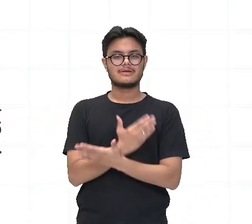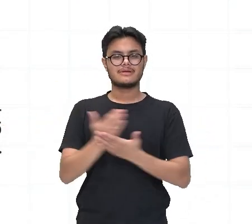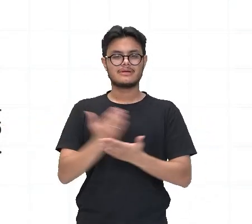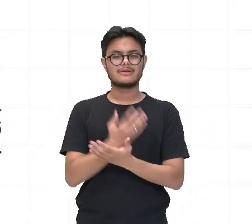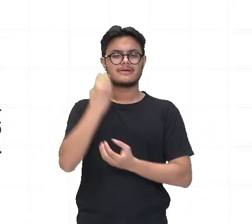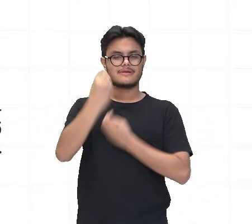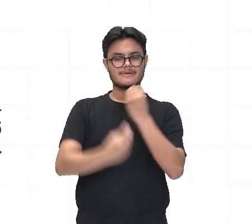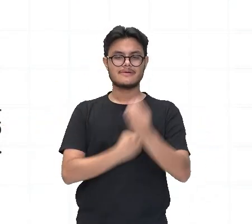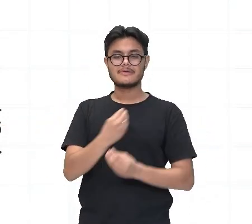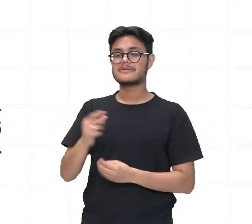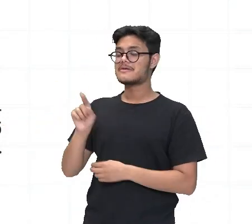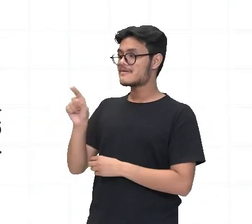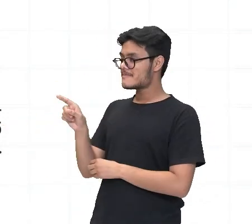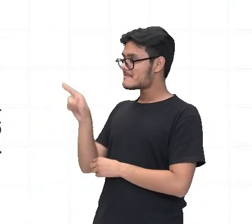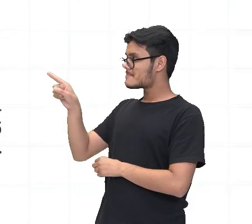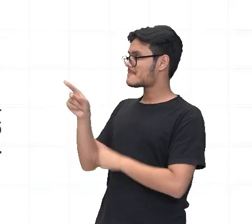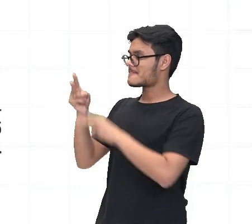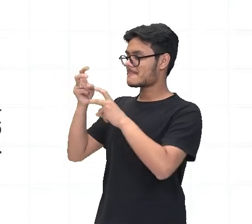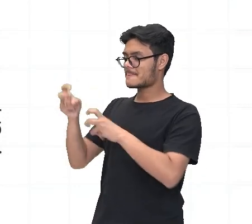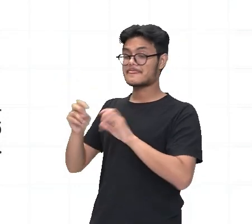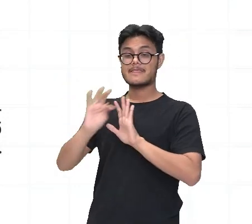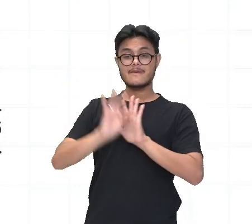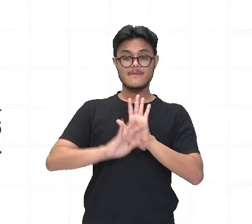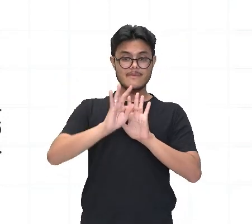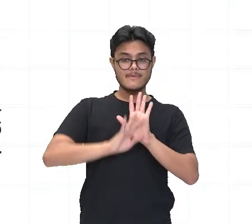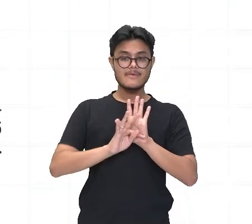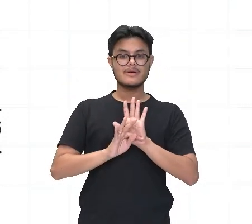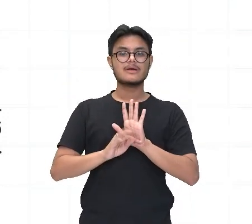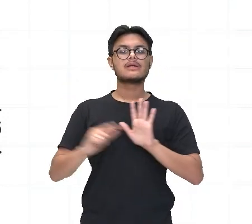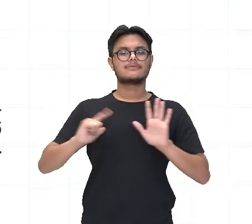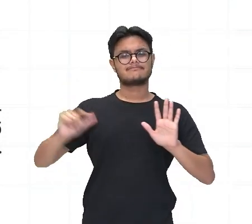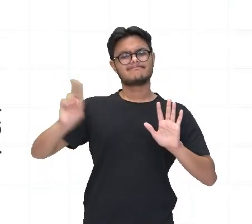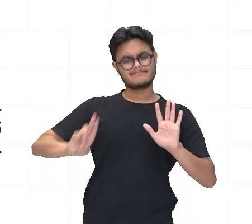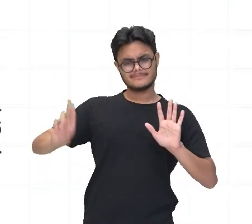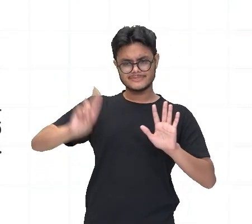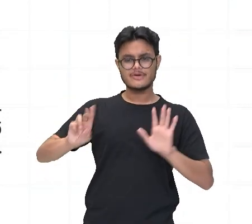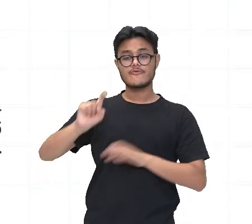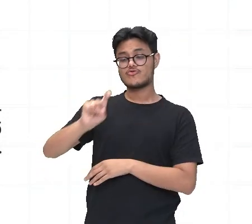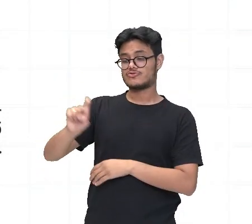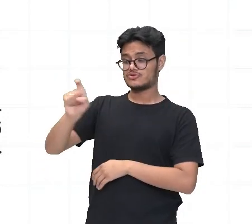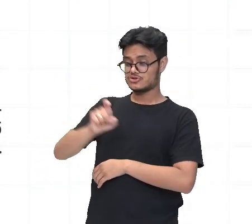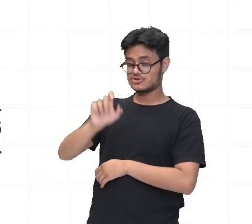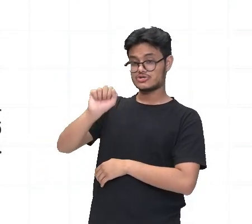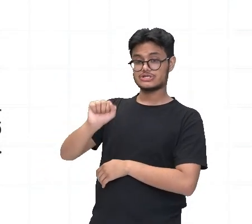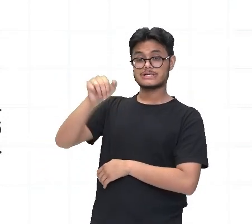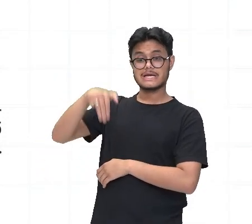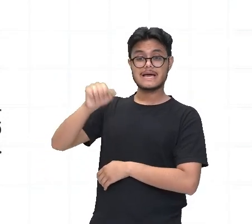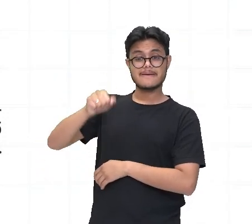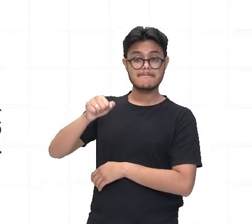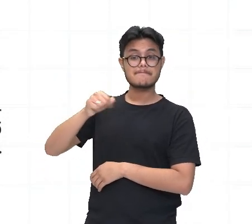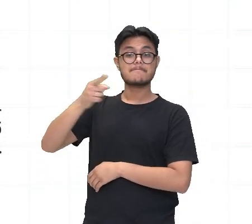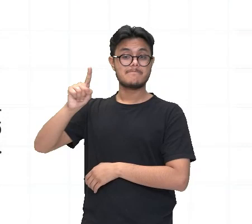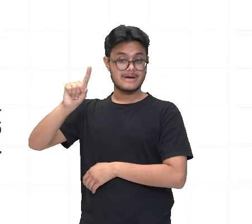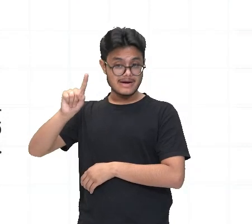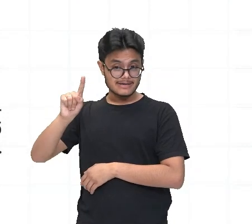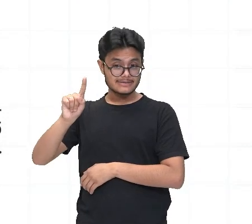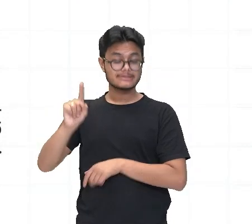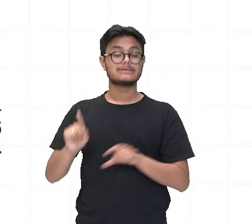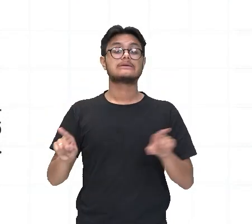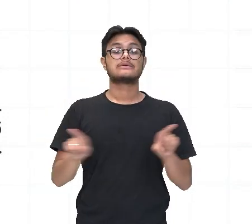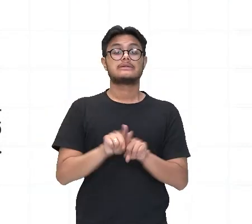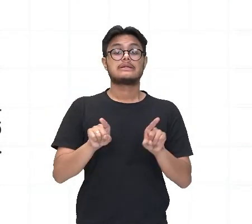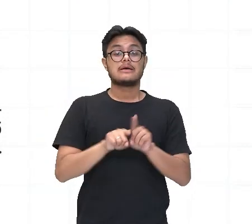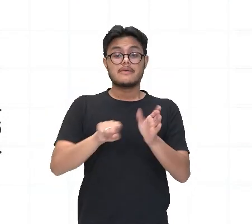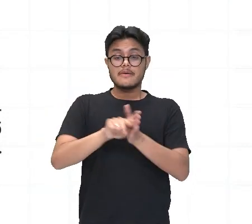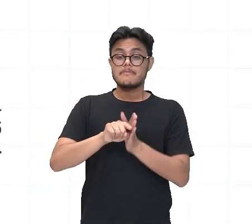nessa última parte do texto, nós temos aí o substantivo xamã e, no decorrer dessa fala do nosso